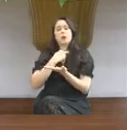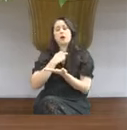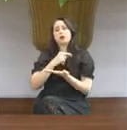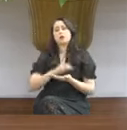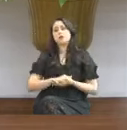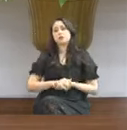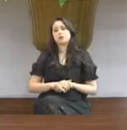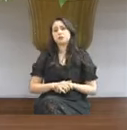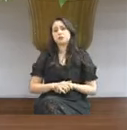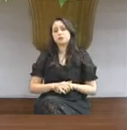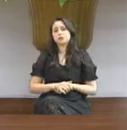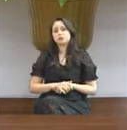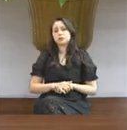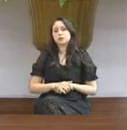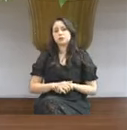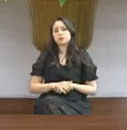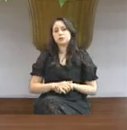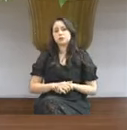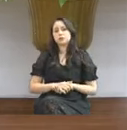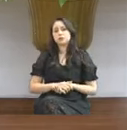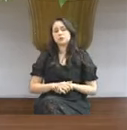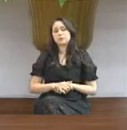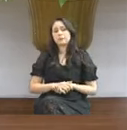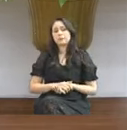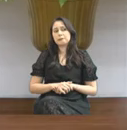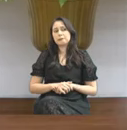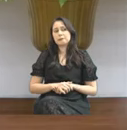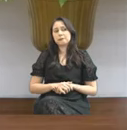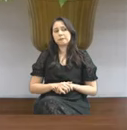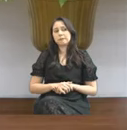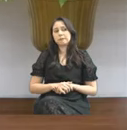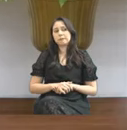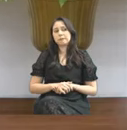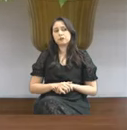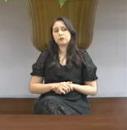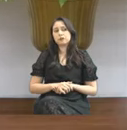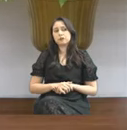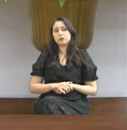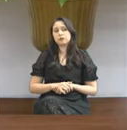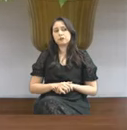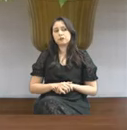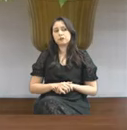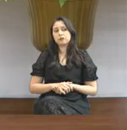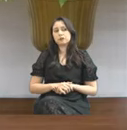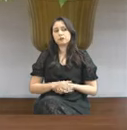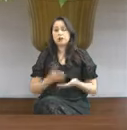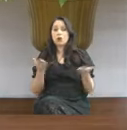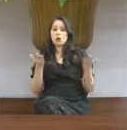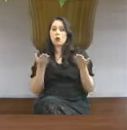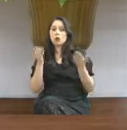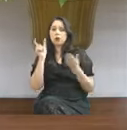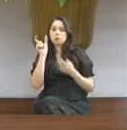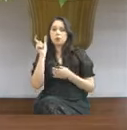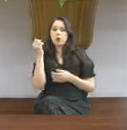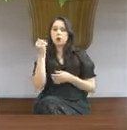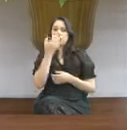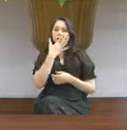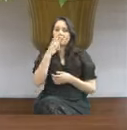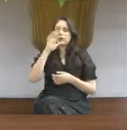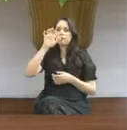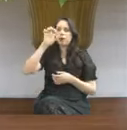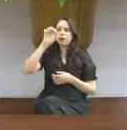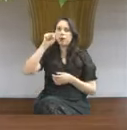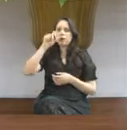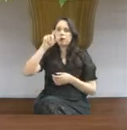verdadeiro Deus? E não participando, que nós chamamos hoje numa palavra moderna de esquema,